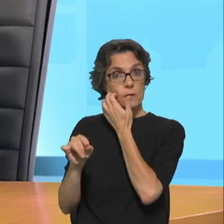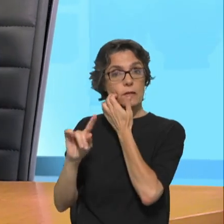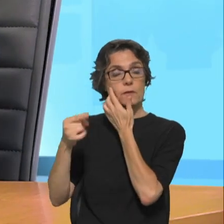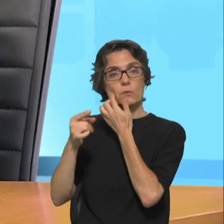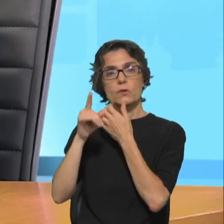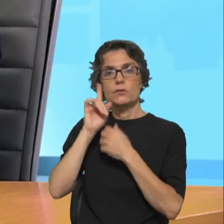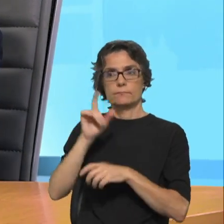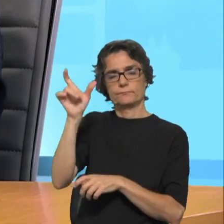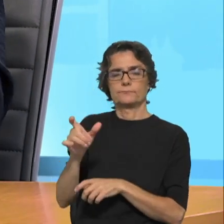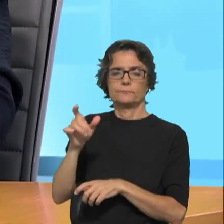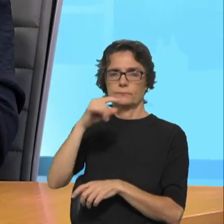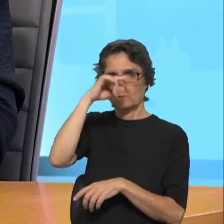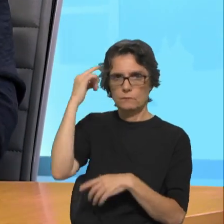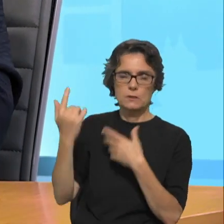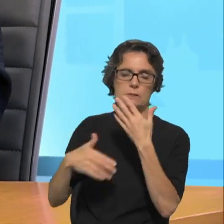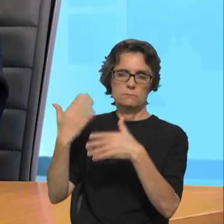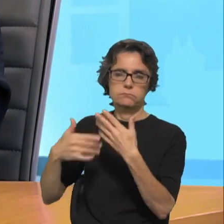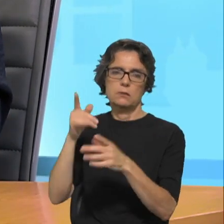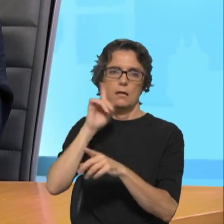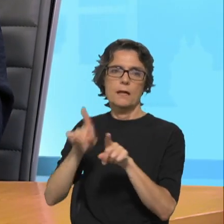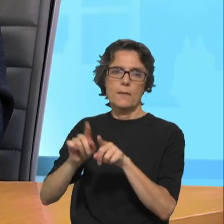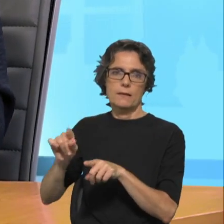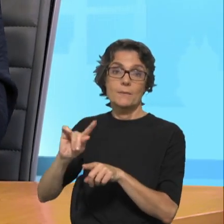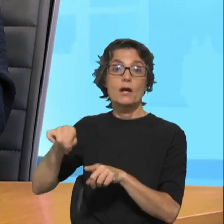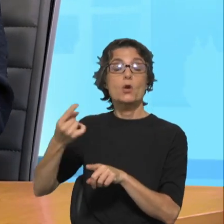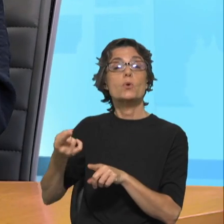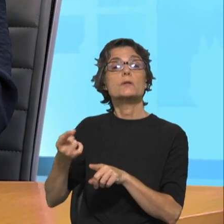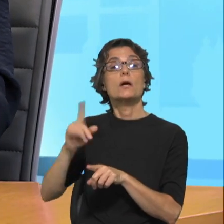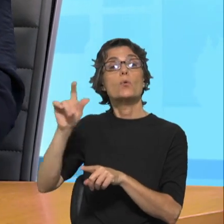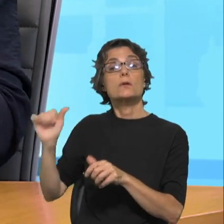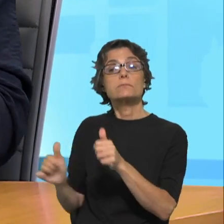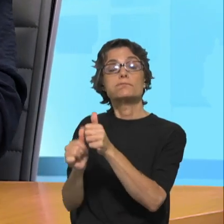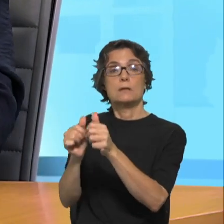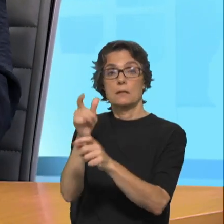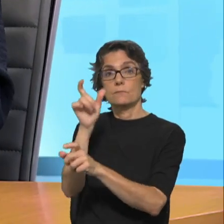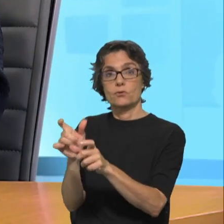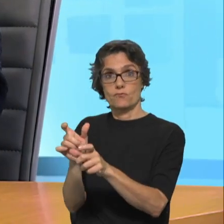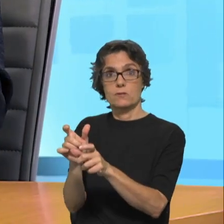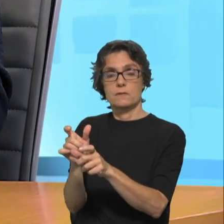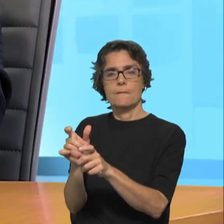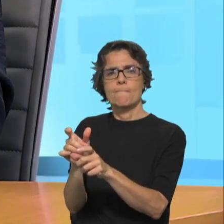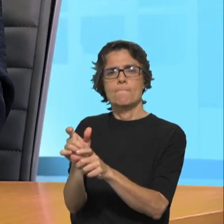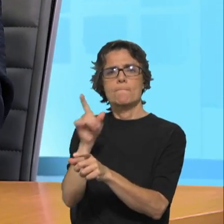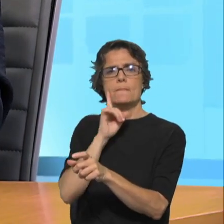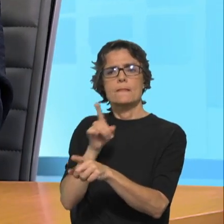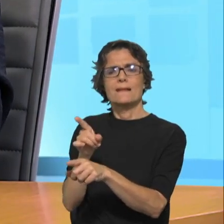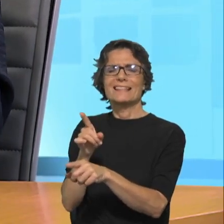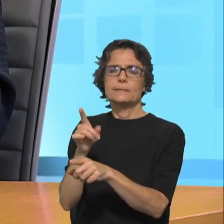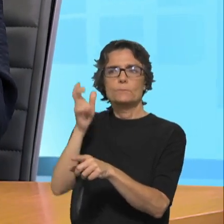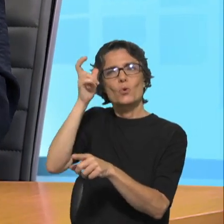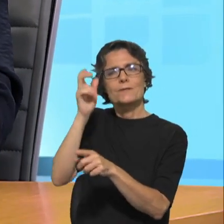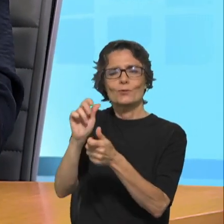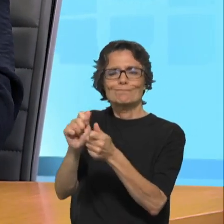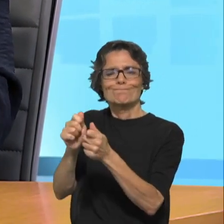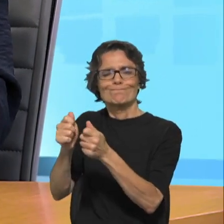depois a irmã dela também, estou a tentar abreviar, e aparece uma terceira geral que começa a desviar aquilo que era o conceito inicial